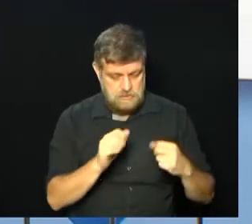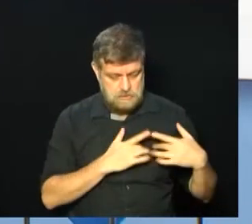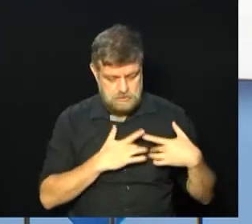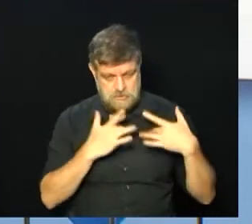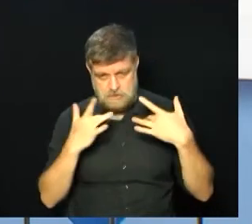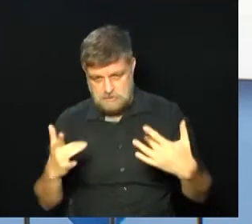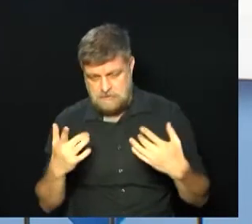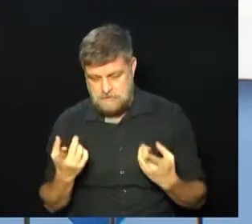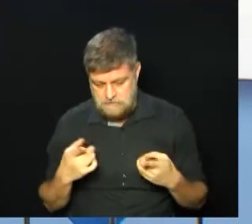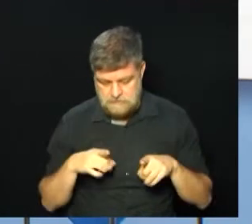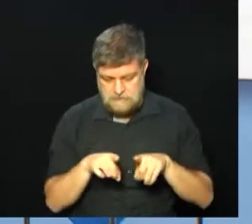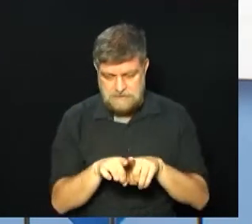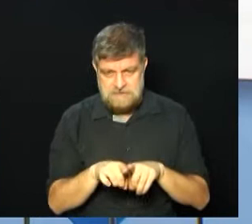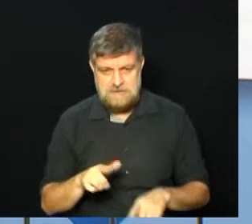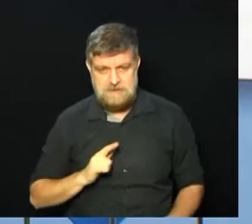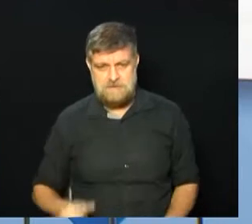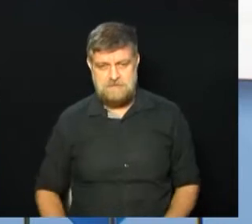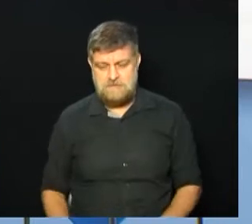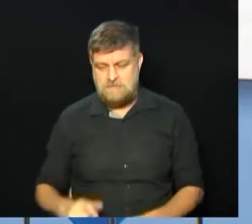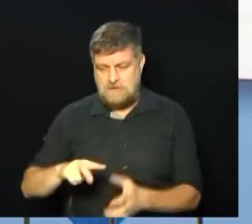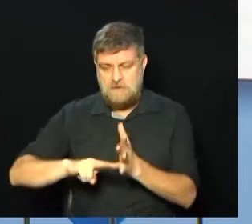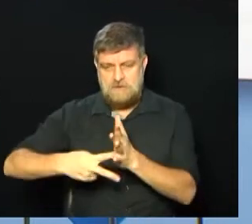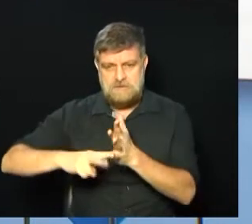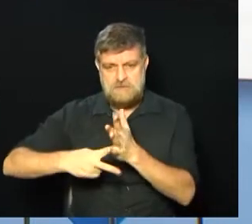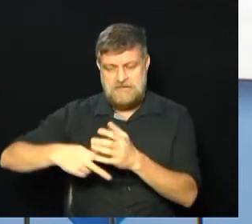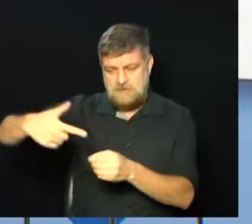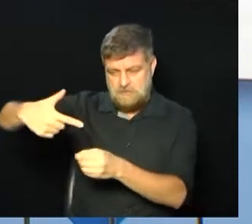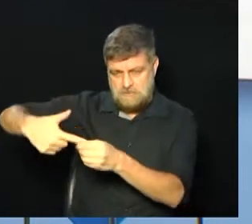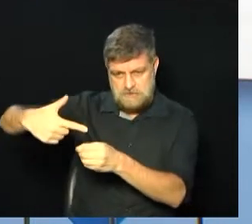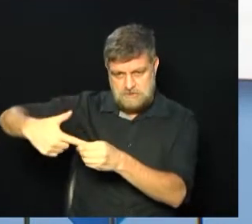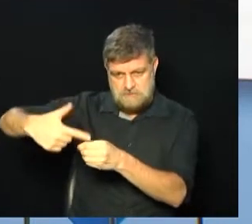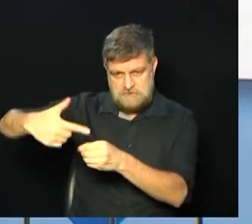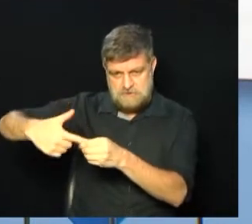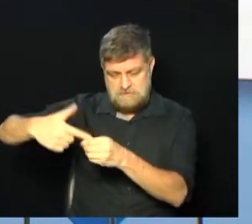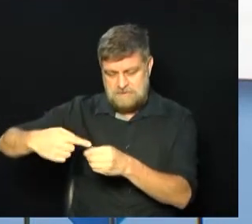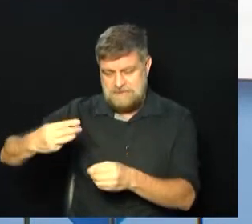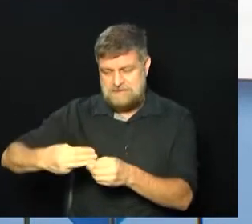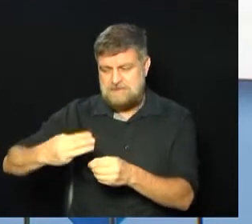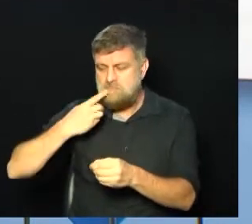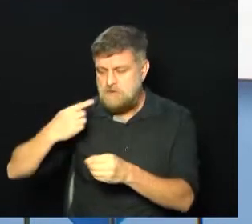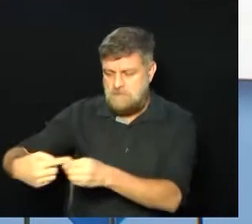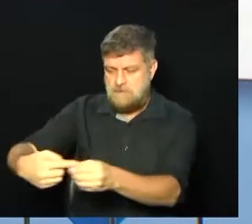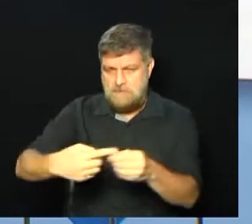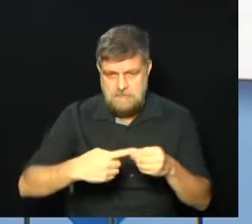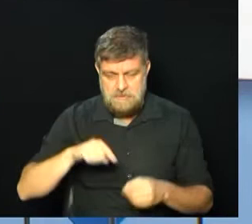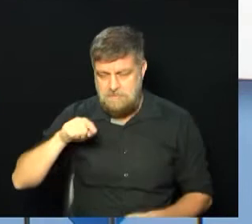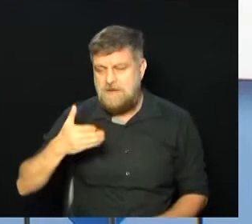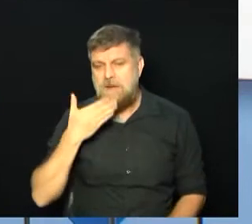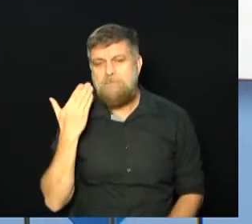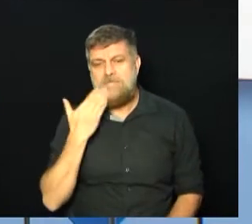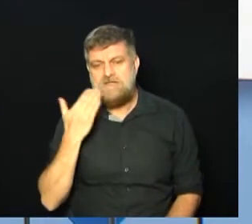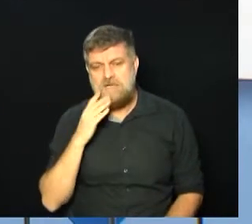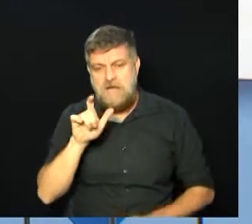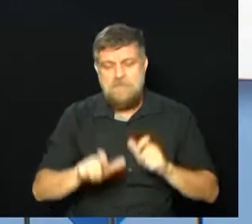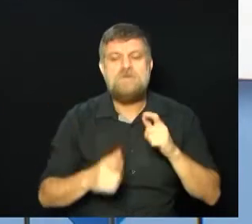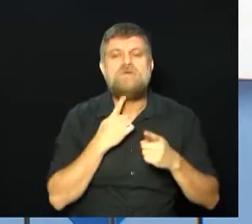uma parceria entre o recape que é o sindicato dos postos de combustíveis de Campinas e região tornou ainda mais fácil